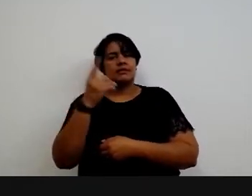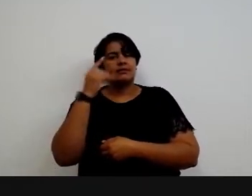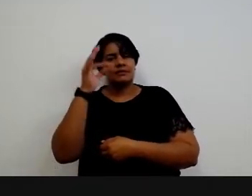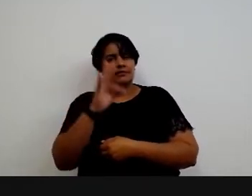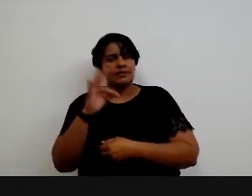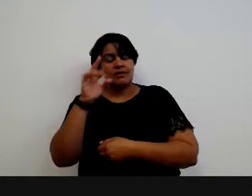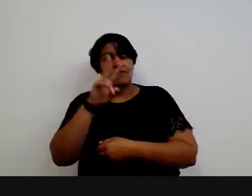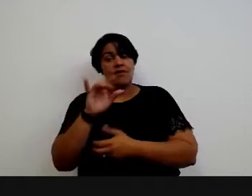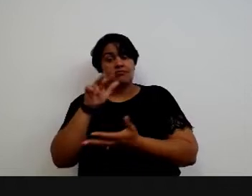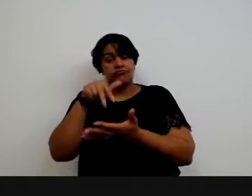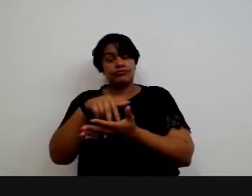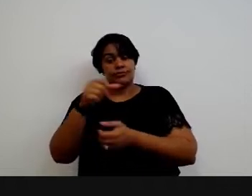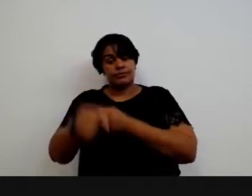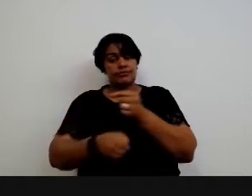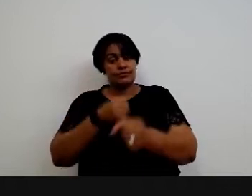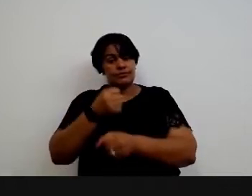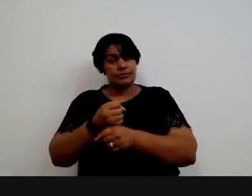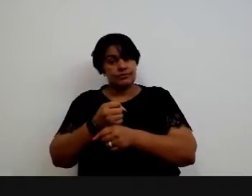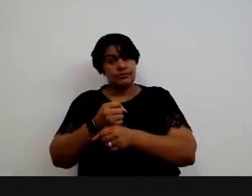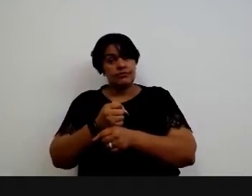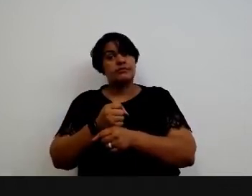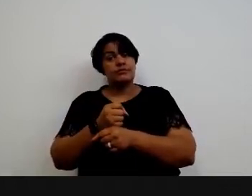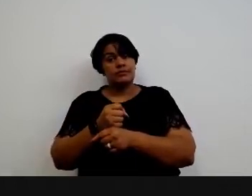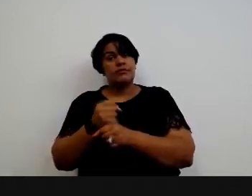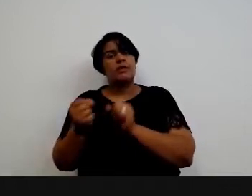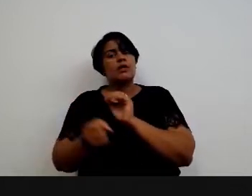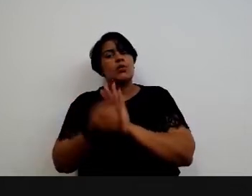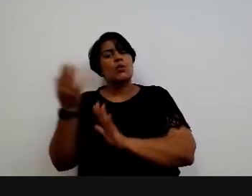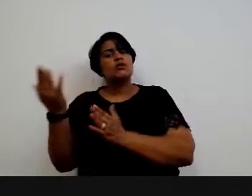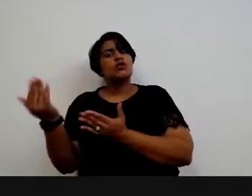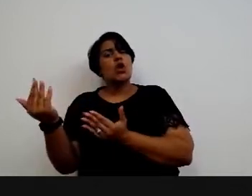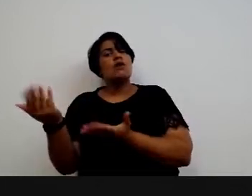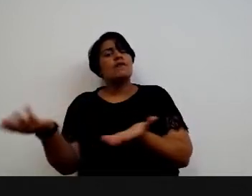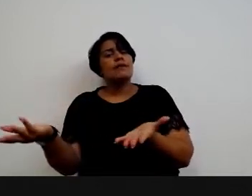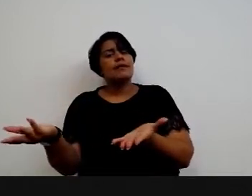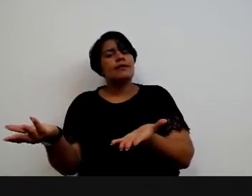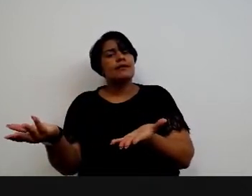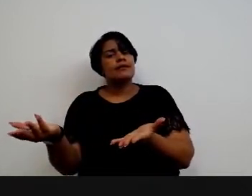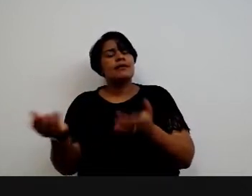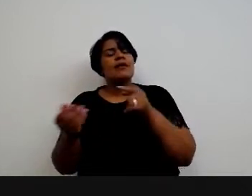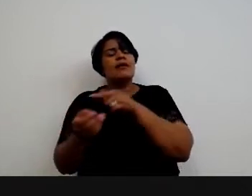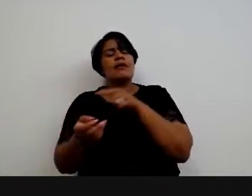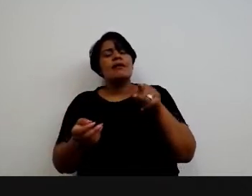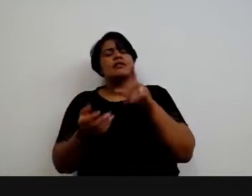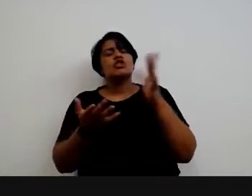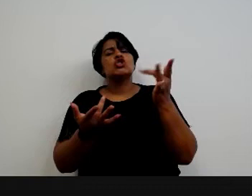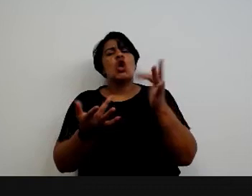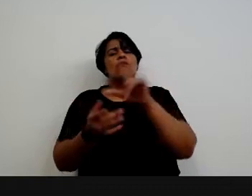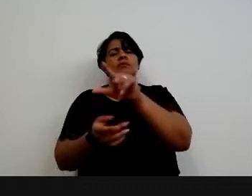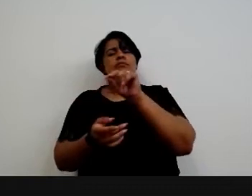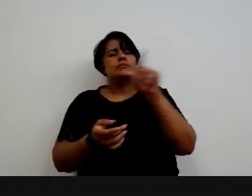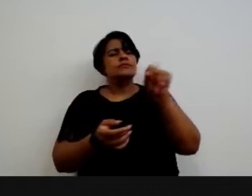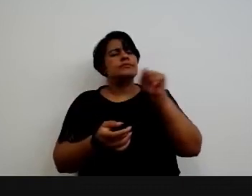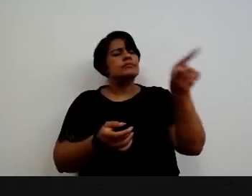vão ocupar a partir do ano que vem? Dentre eles, quantos jovens terão, né? E destes jovens, quais